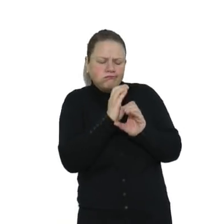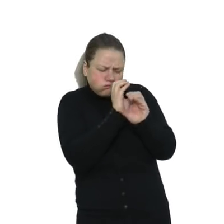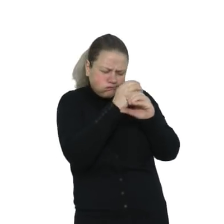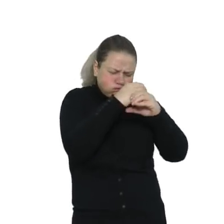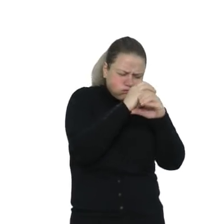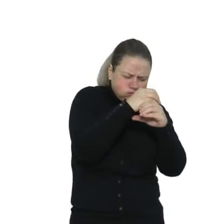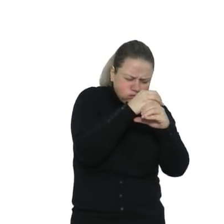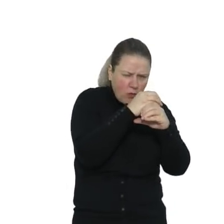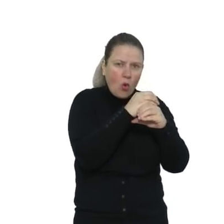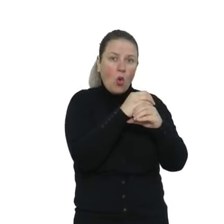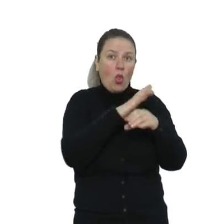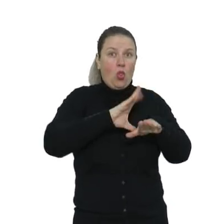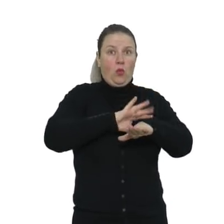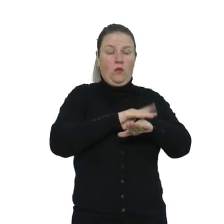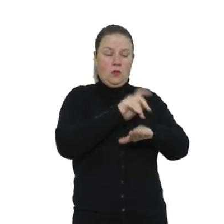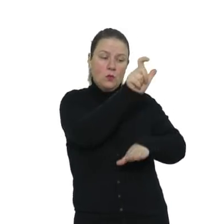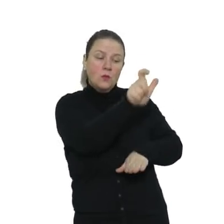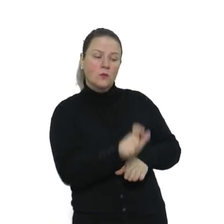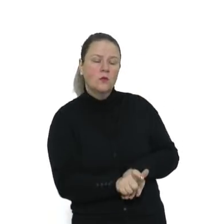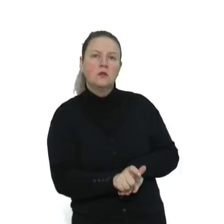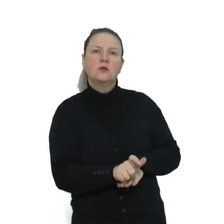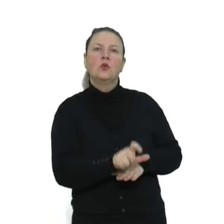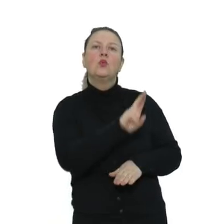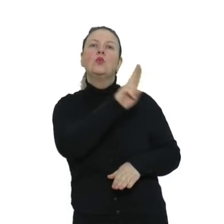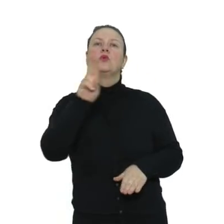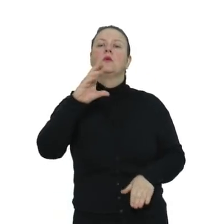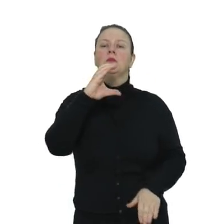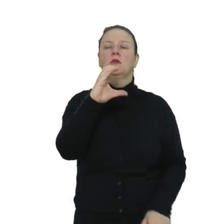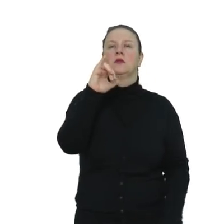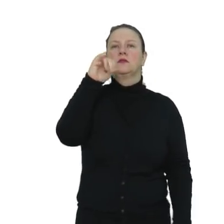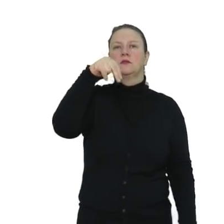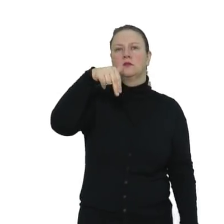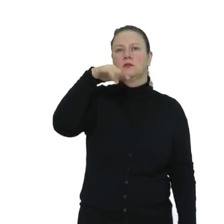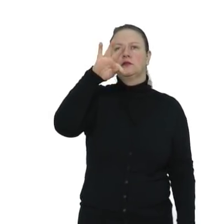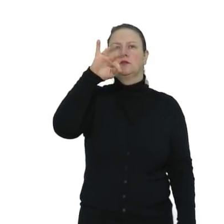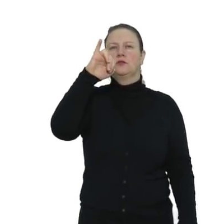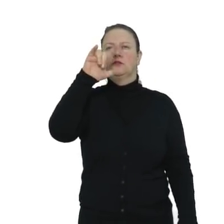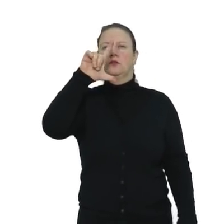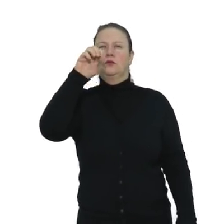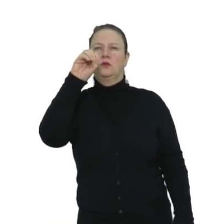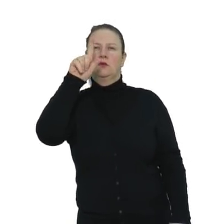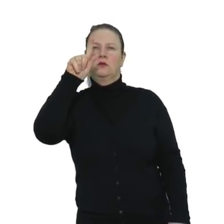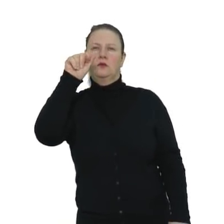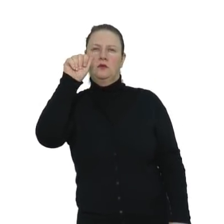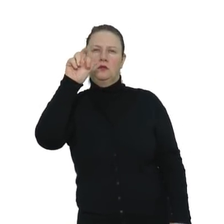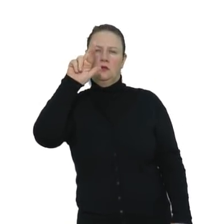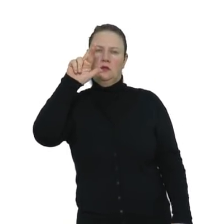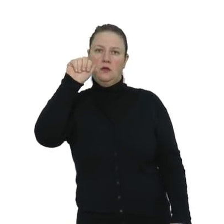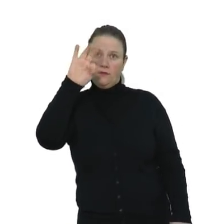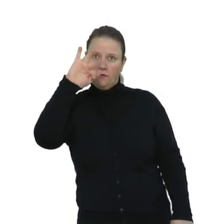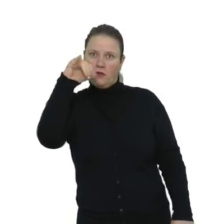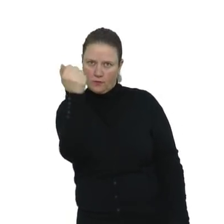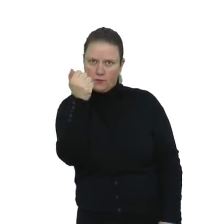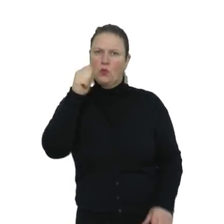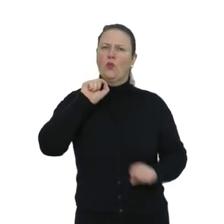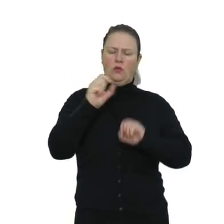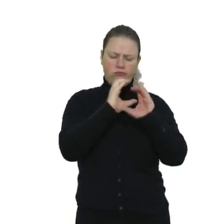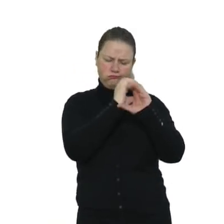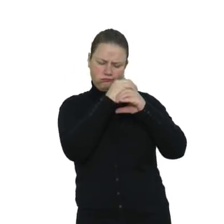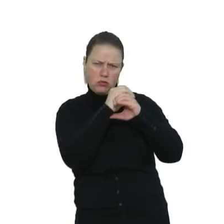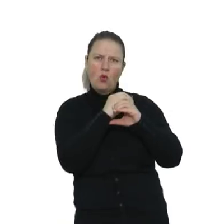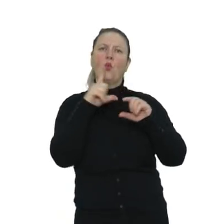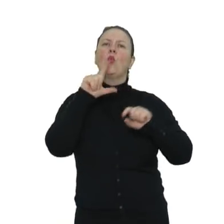doenças em um indivíduo é denominada cintilografia, que consiste em injetar um isótopo